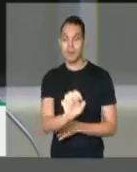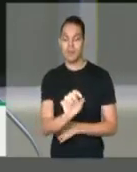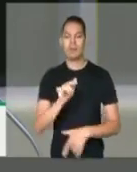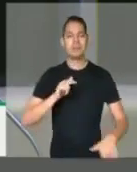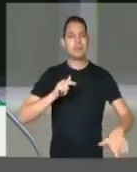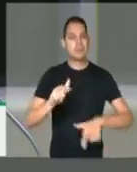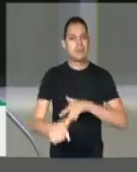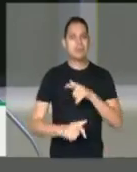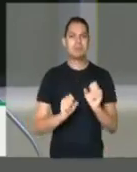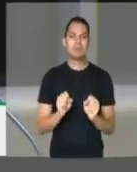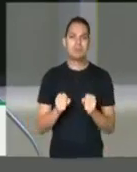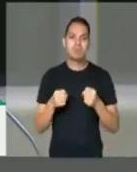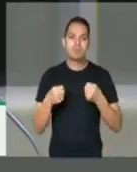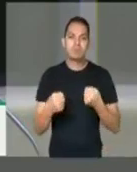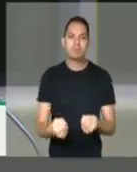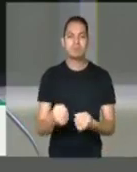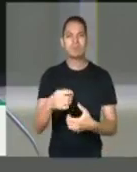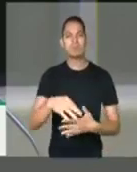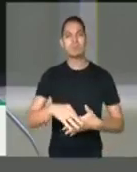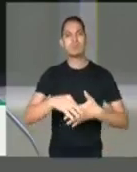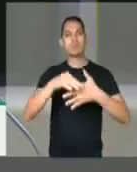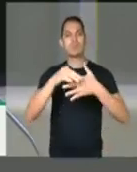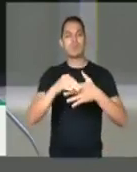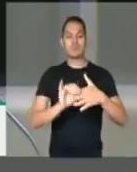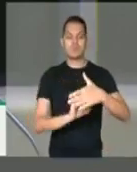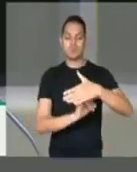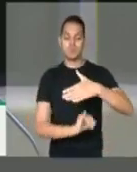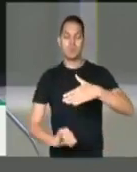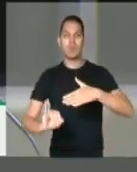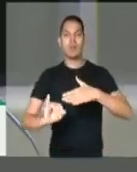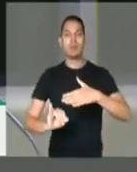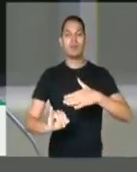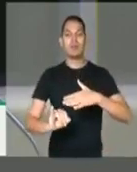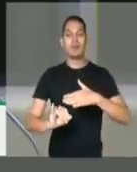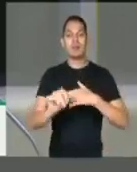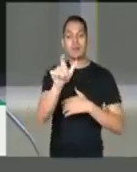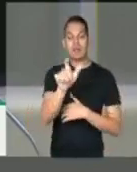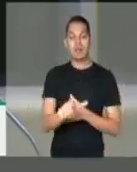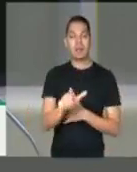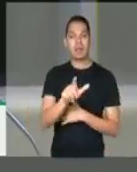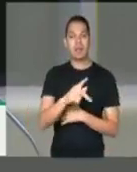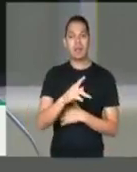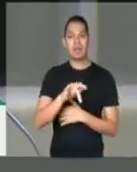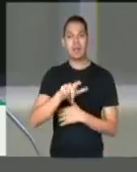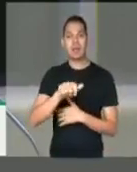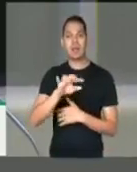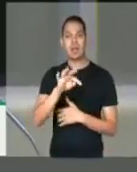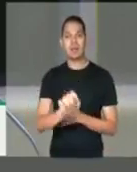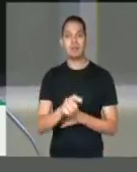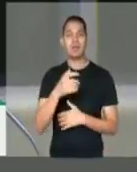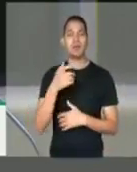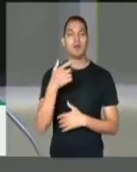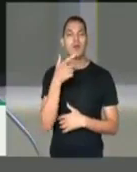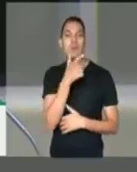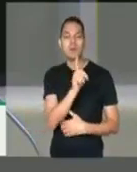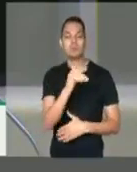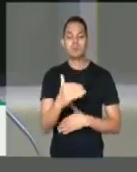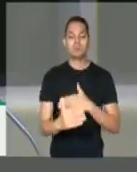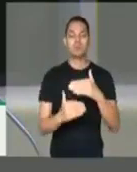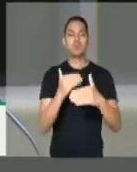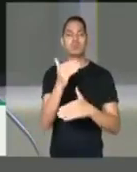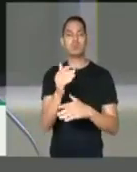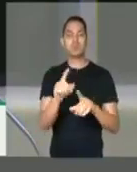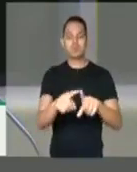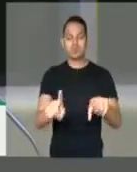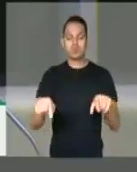tem desempenhado à frente dessa instituição e que consegue levar as transformações da sociedade para dentro das salas